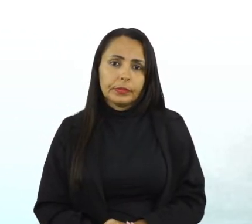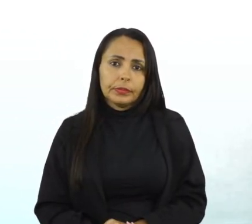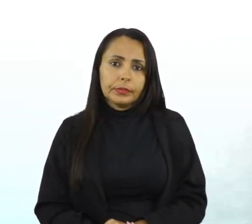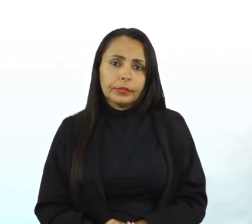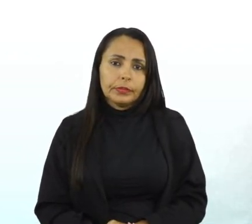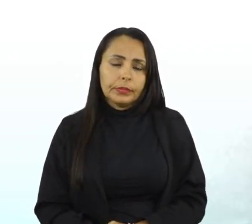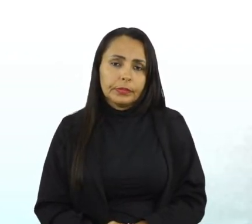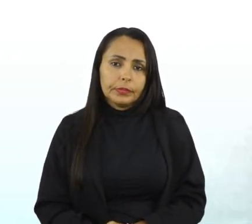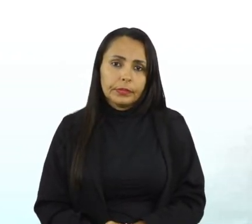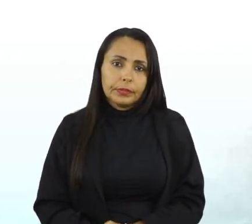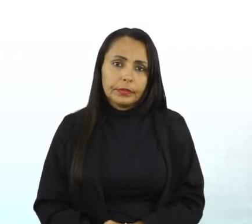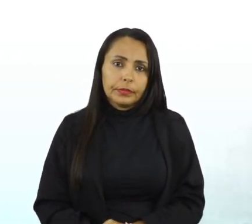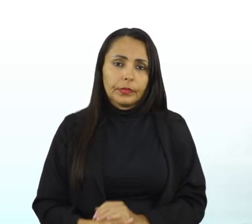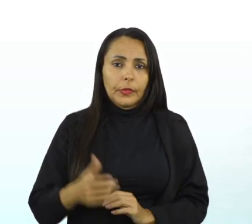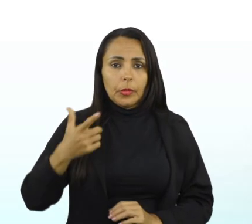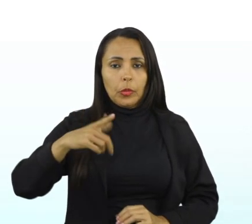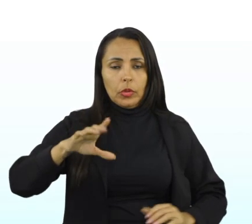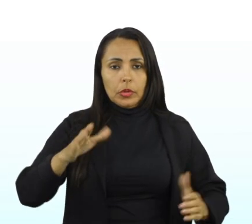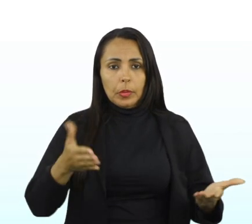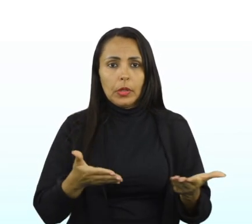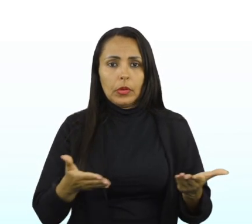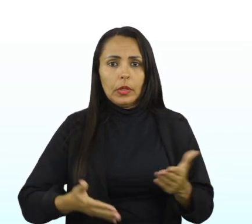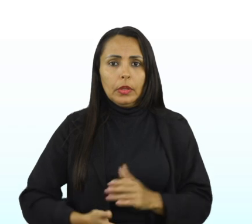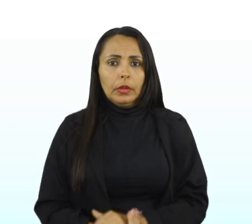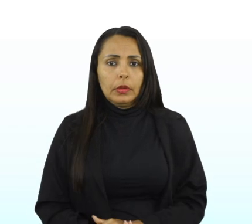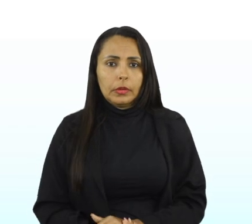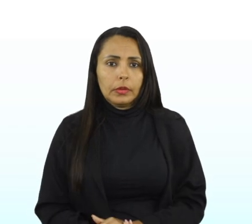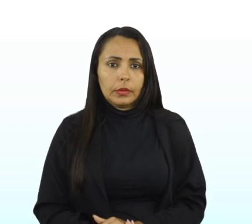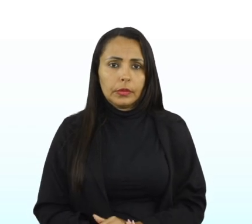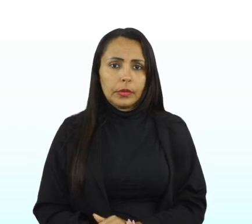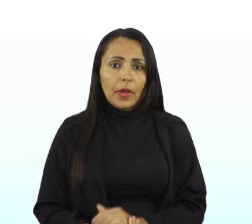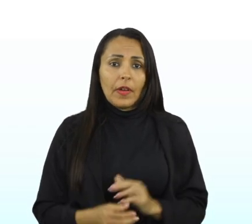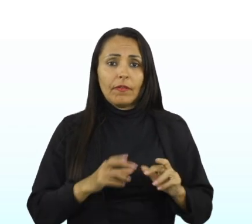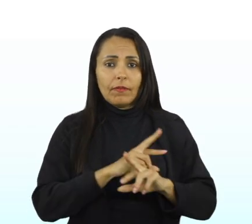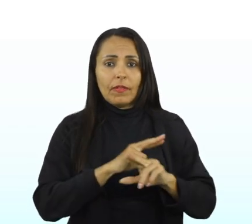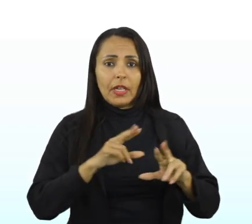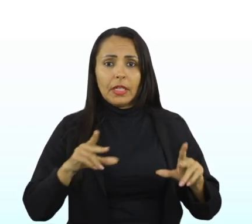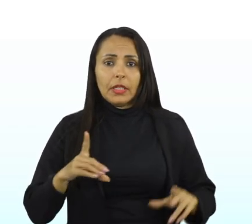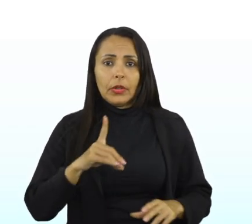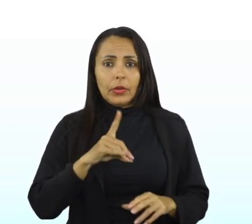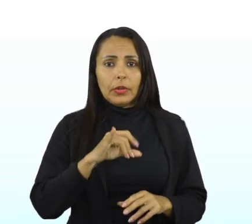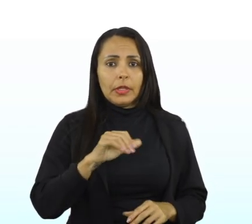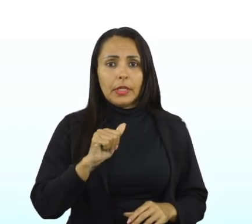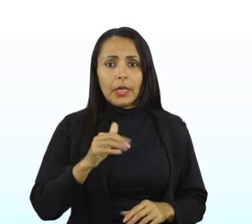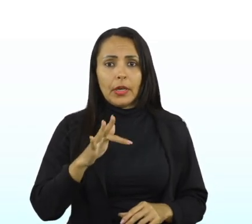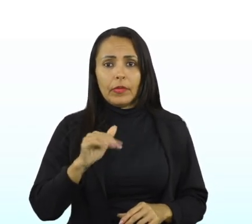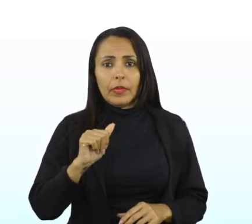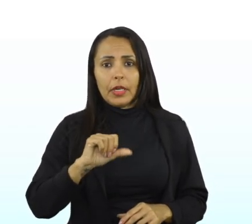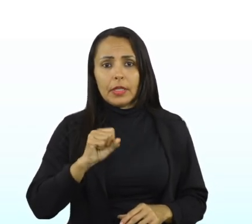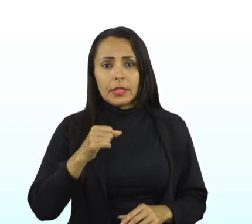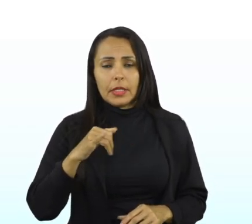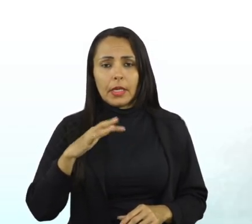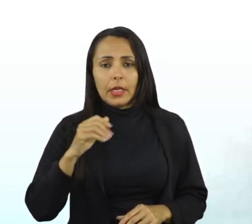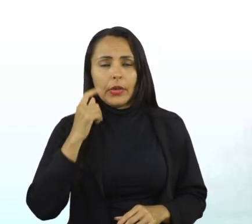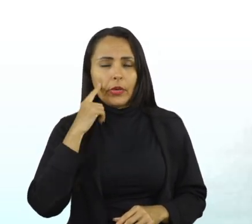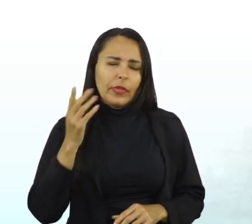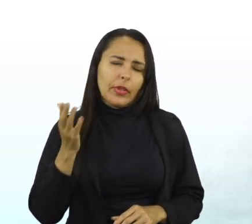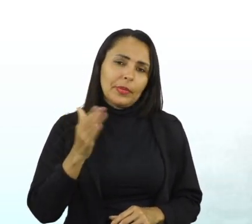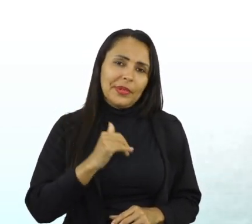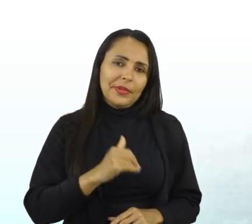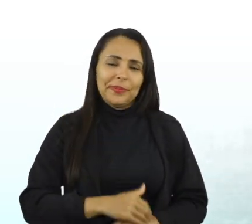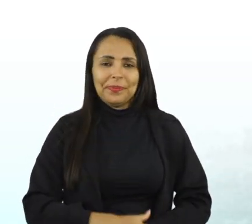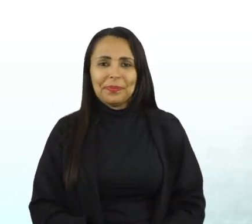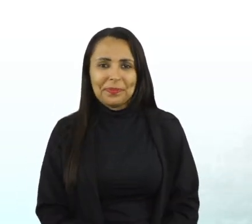Passando. A próxima. Olha lá. Variação situacional diafásica. Vem comigo.